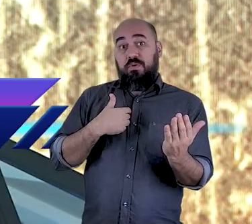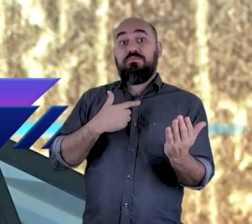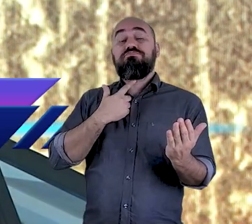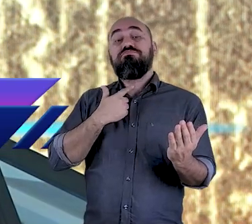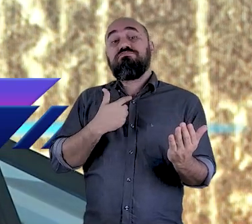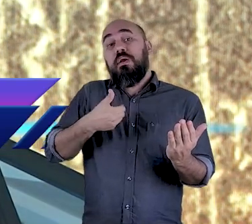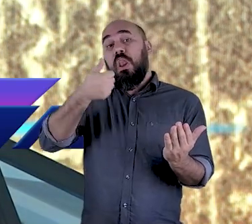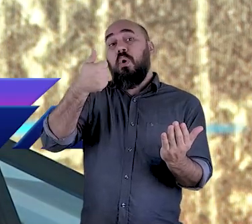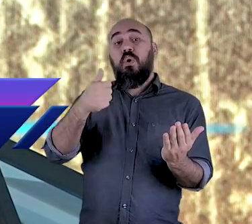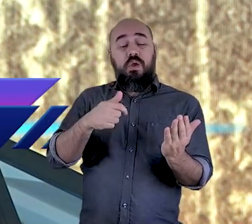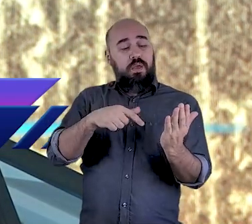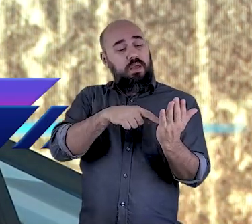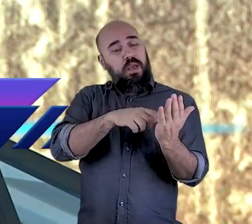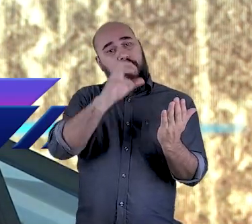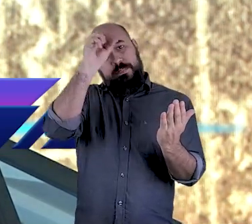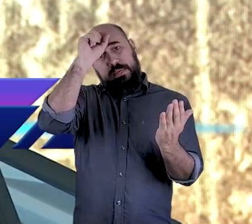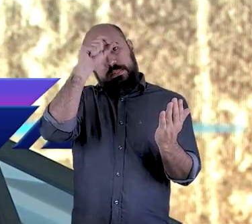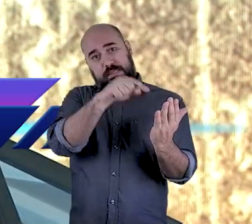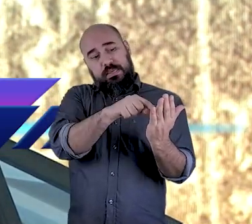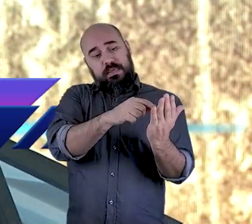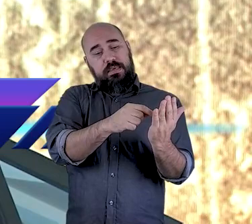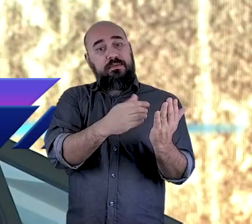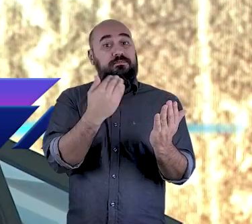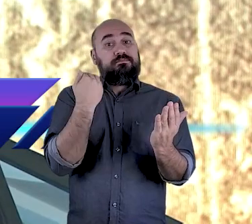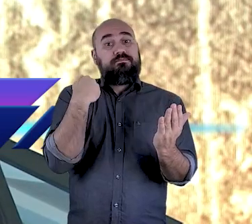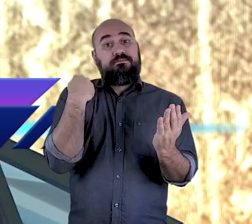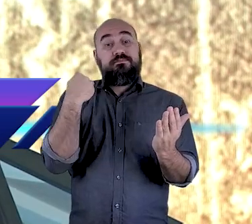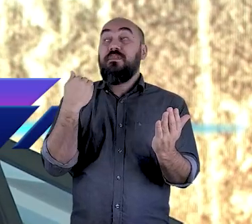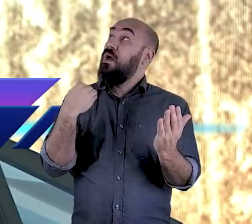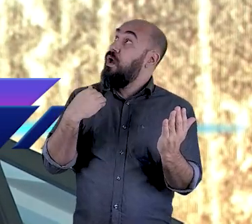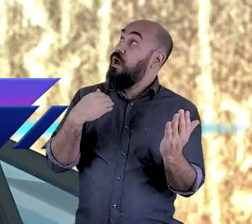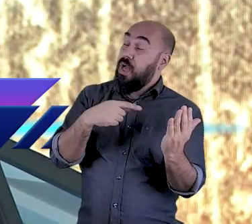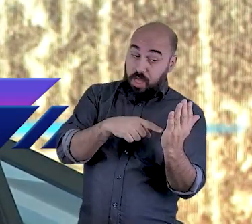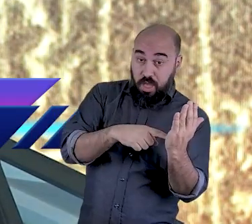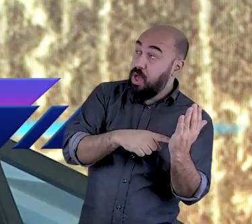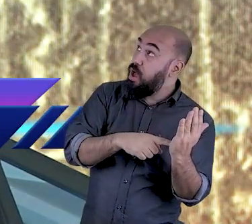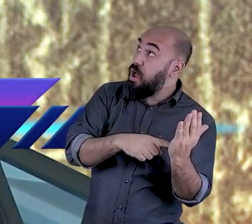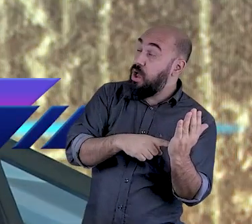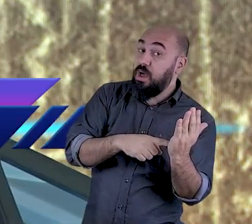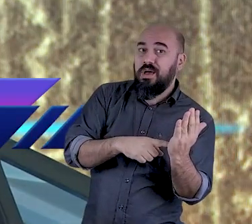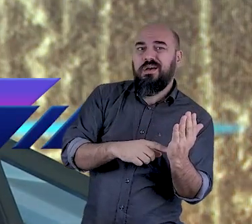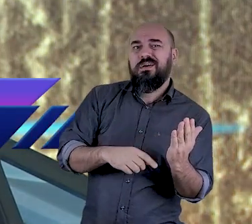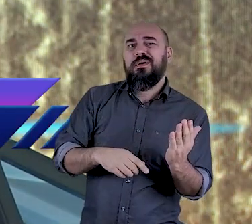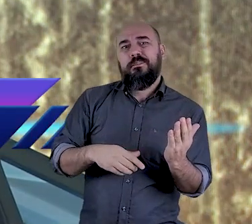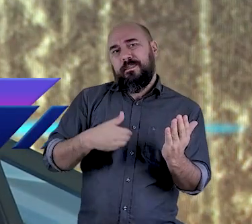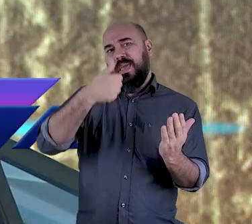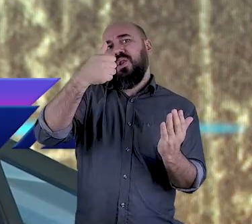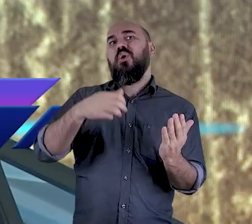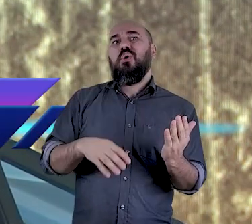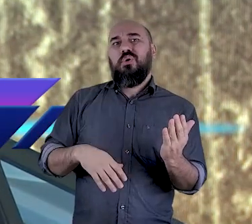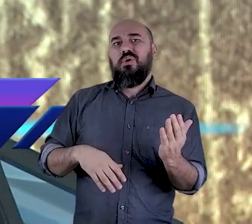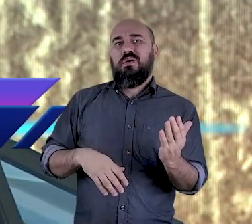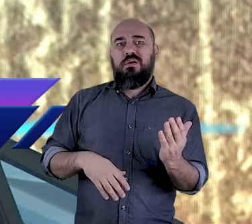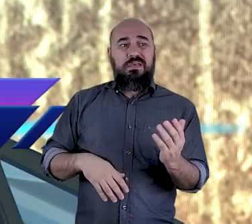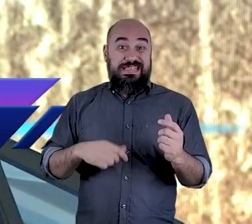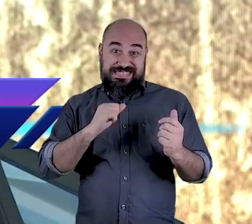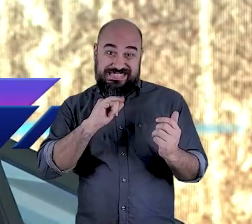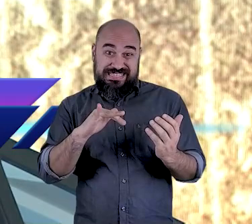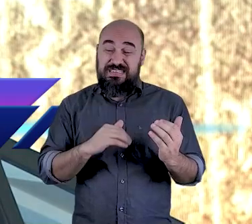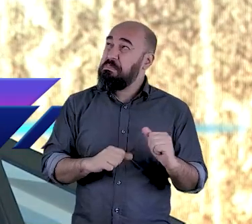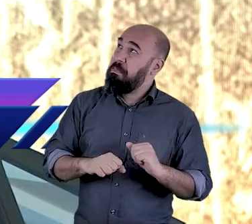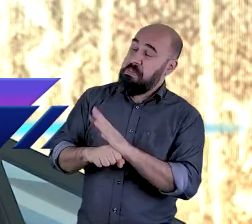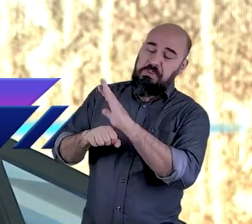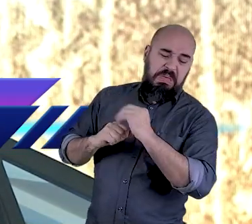dá um Gentil toque nos ombros e responder ao seu amor do que continuar rejeitando sua voz e evitando